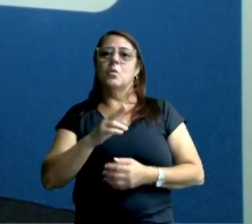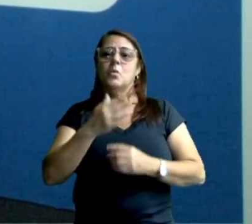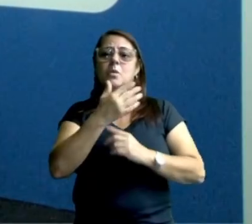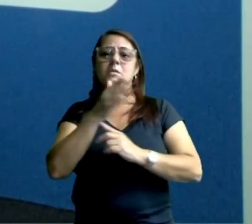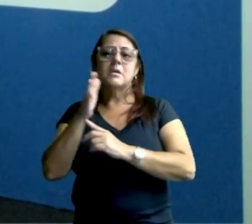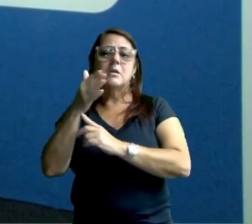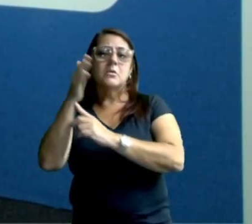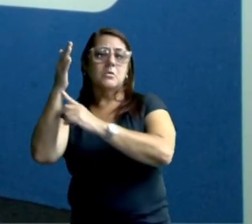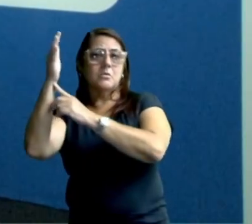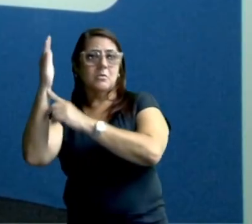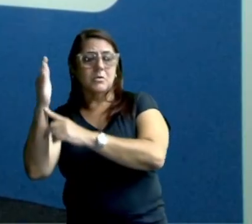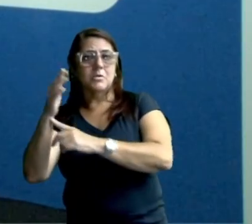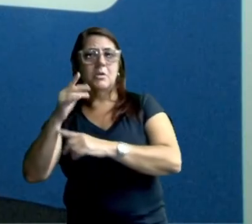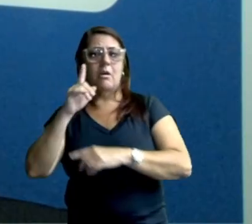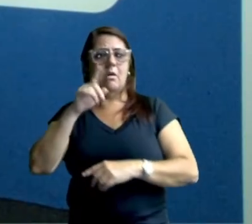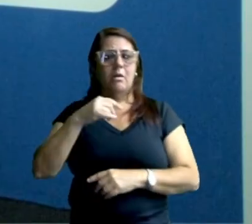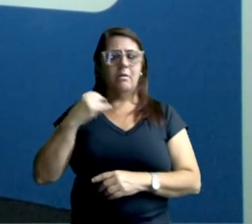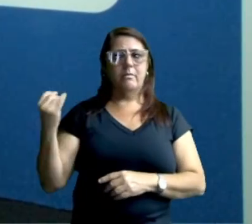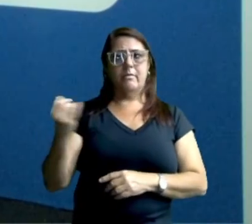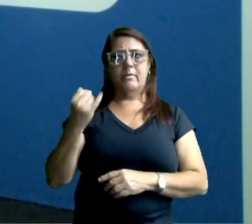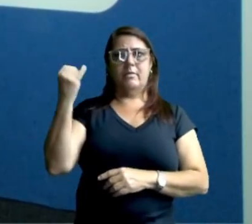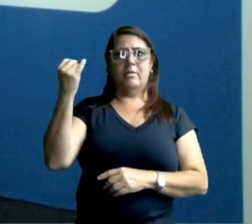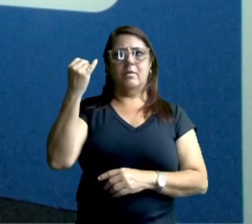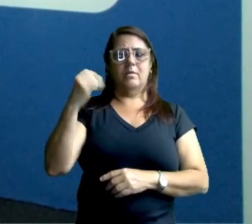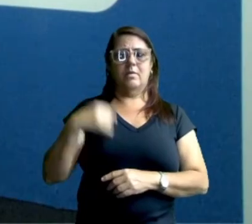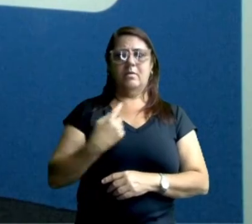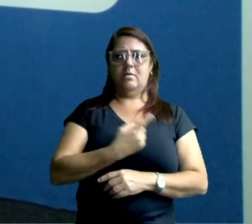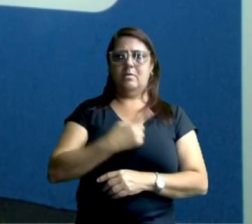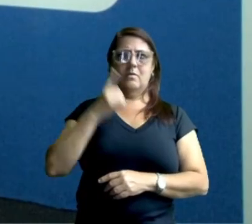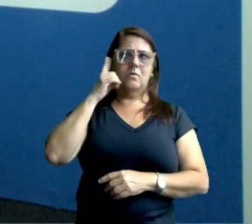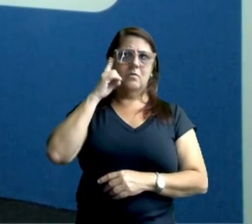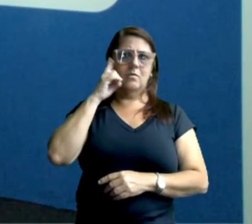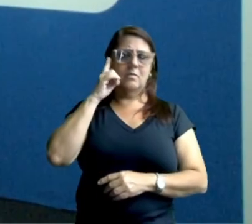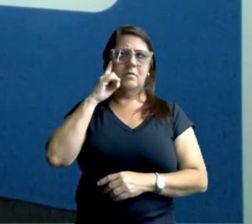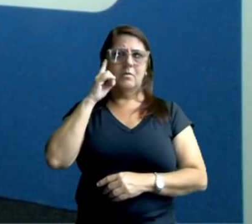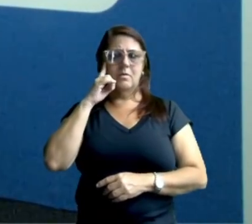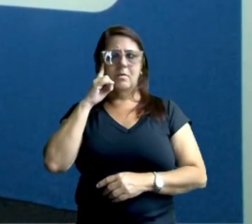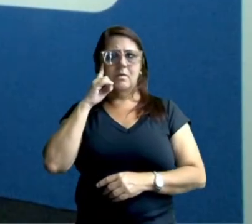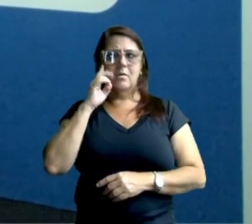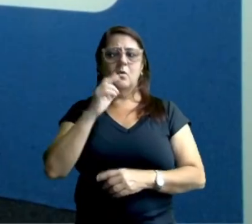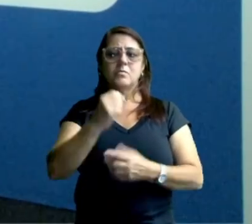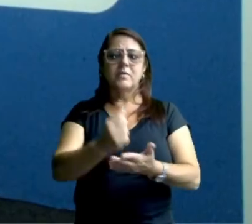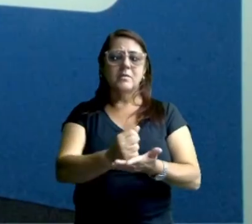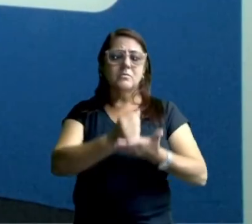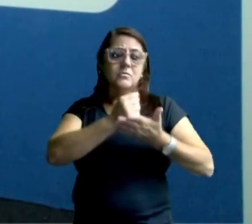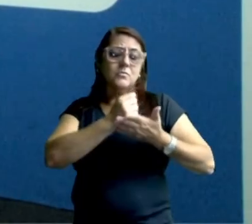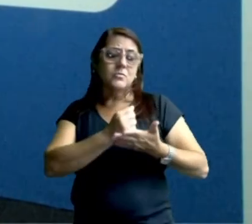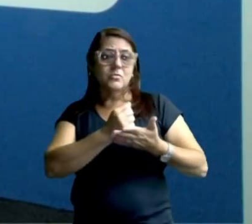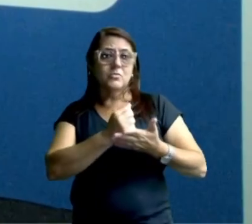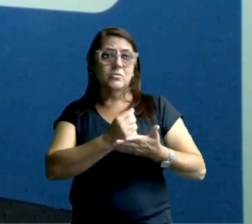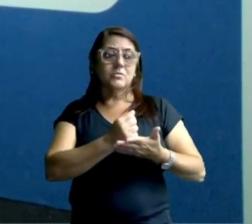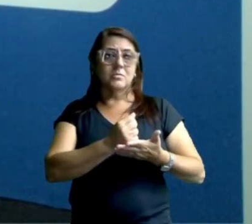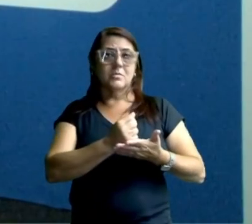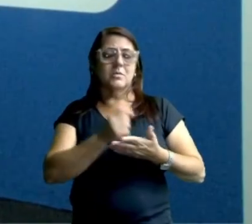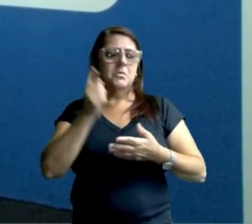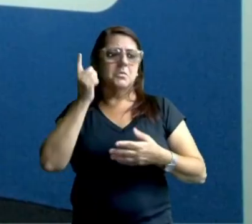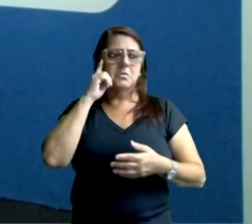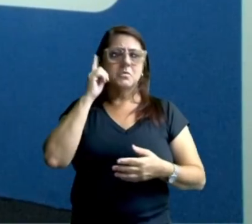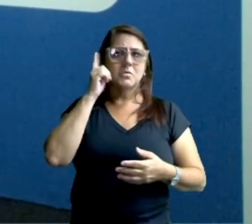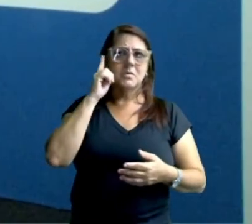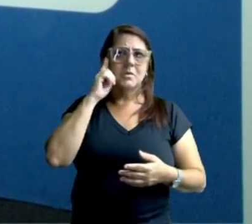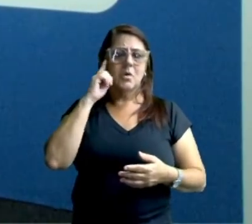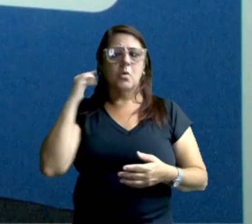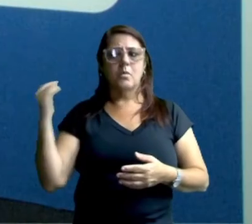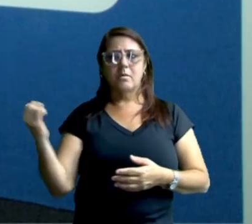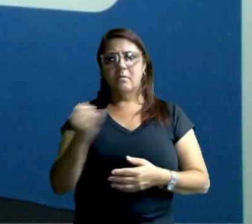instrumentos tecnológicos na nossa vida cotidiana e de como eles vão estar nos auxiliando diariamente, de como eles